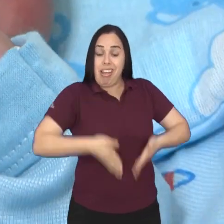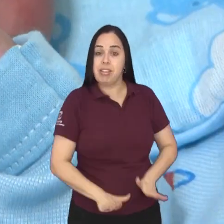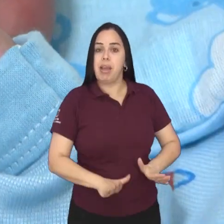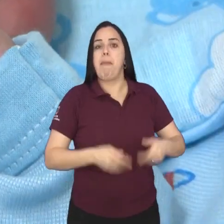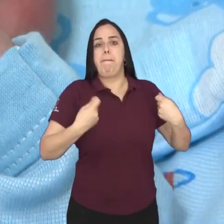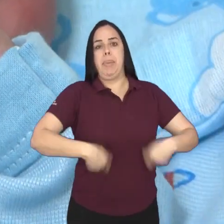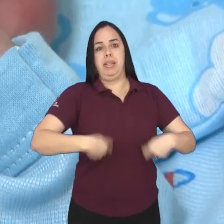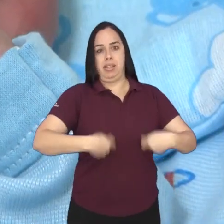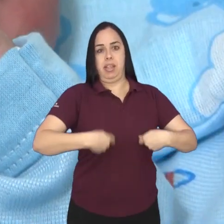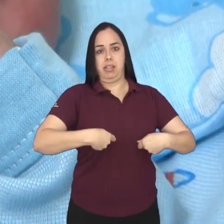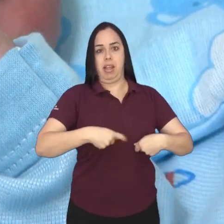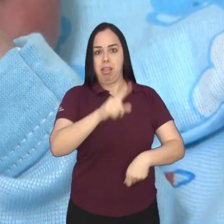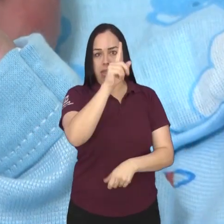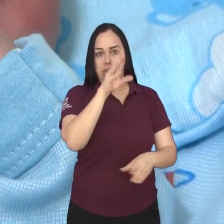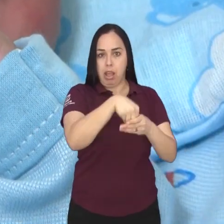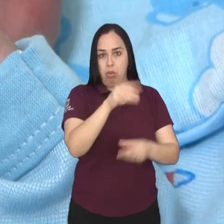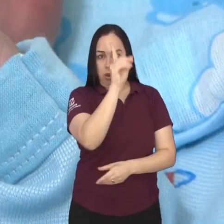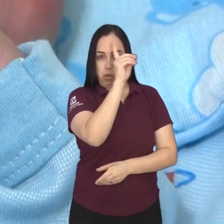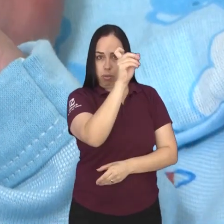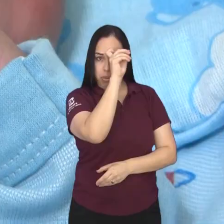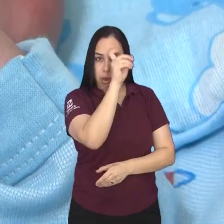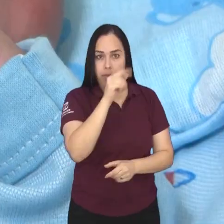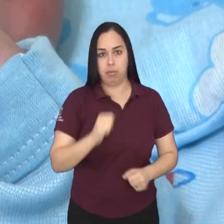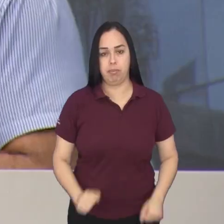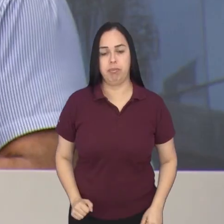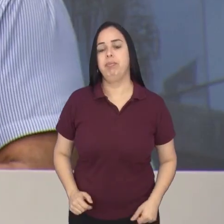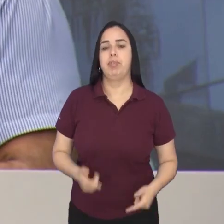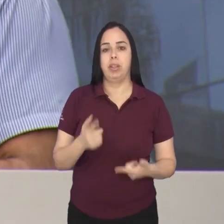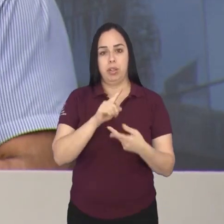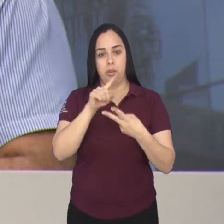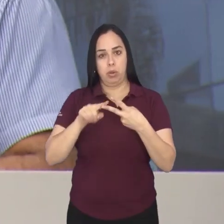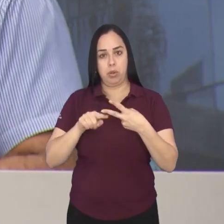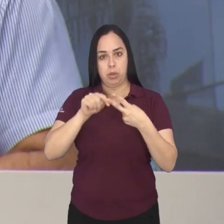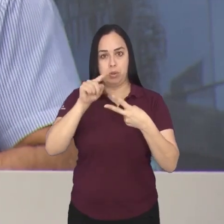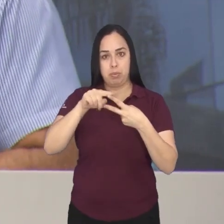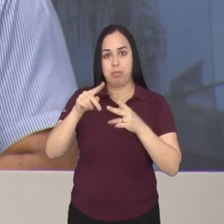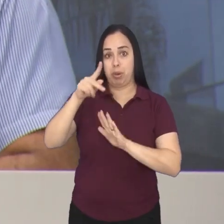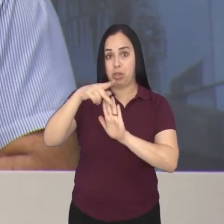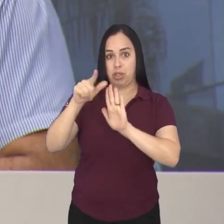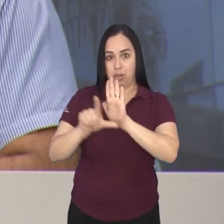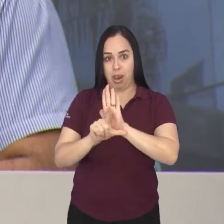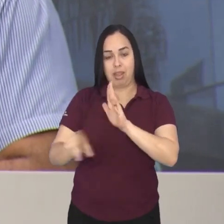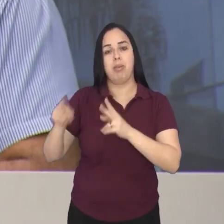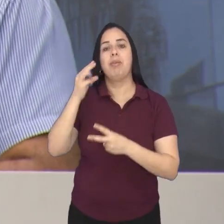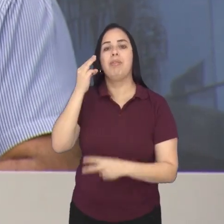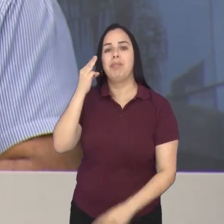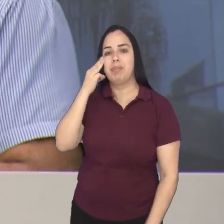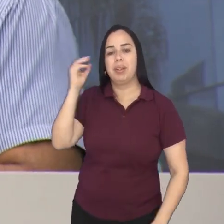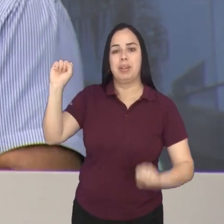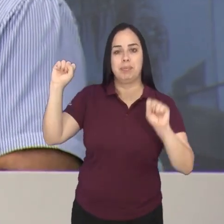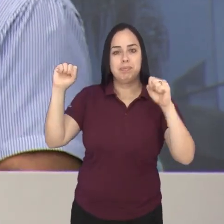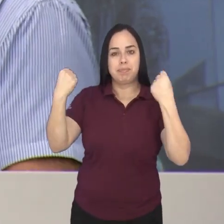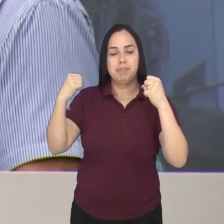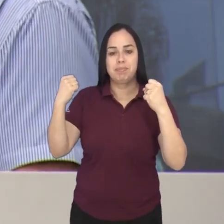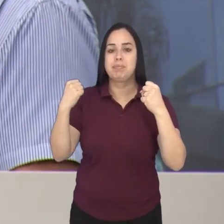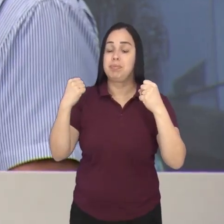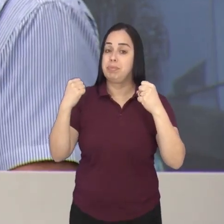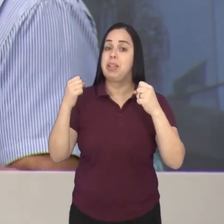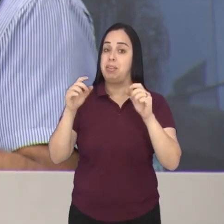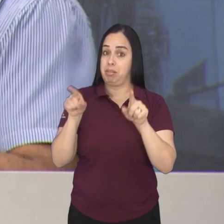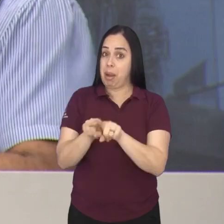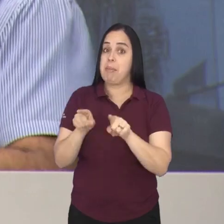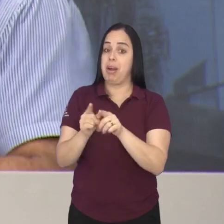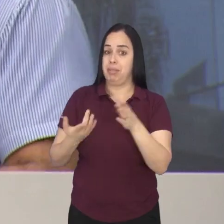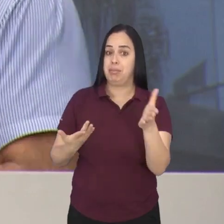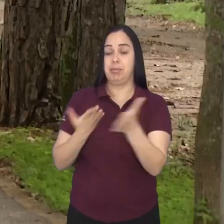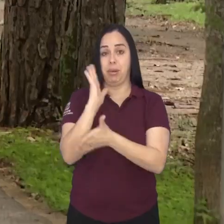de clínicas, hospitais e maternidades de São José. 2 projetos de lei de autoria do vereador Marcão da Academia também